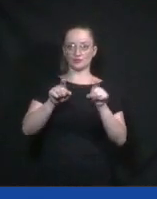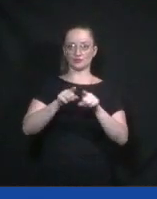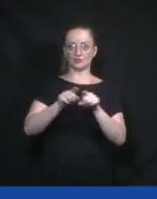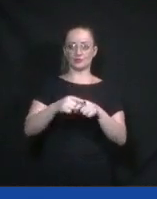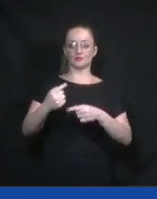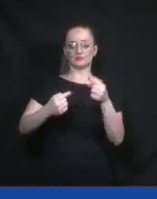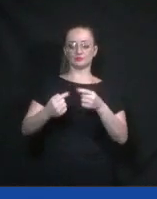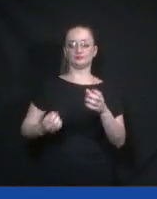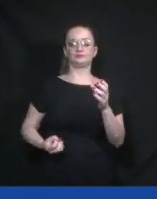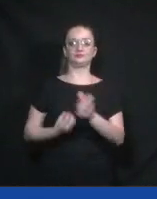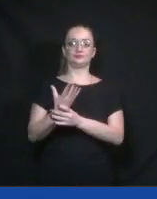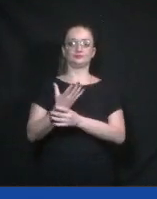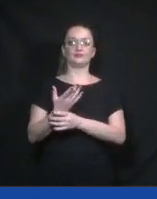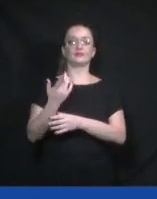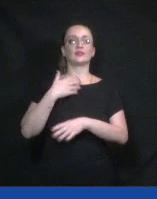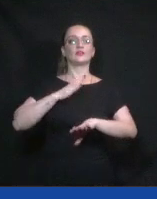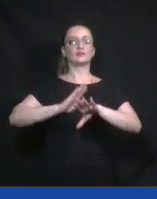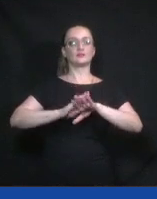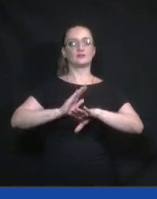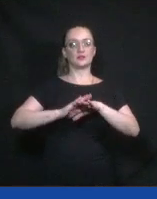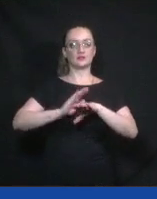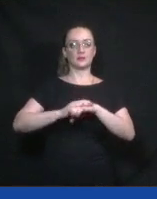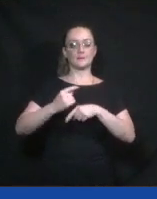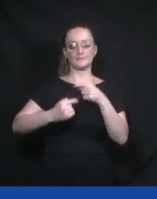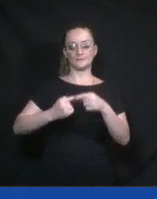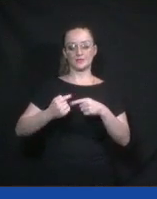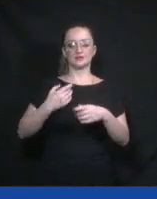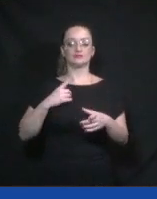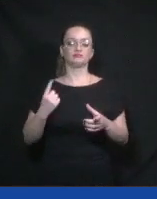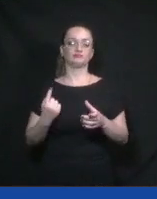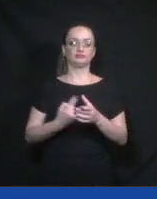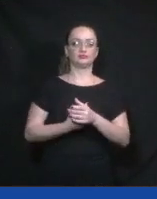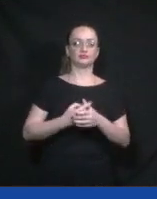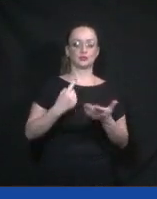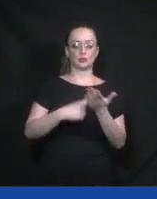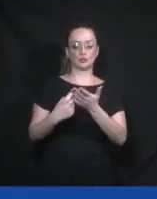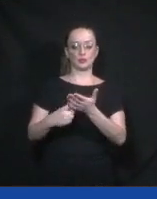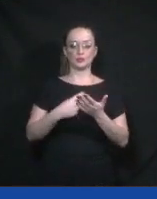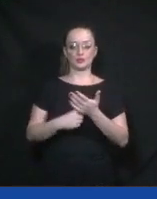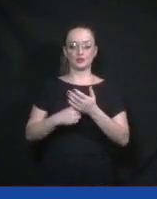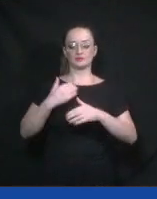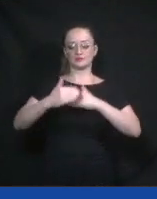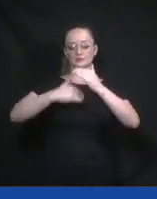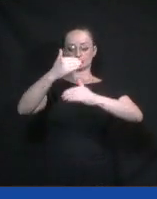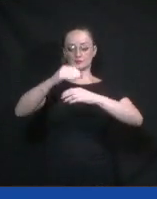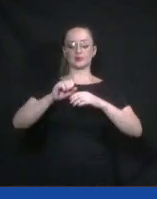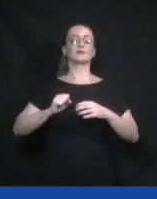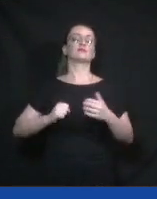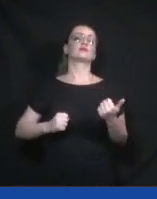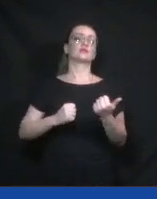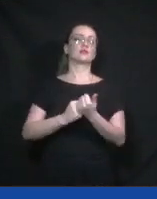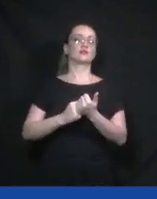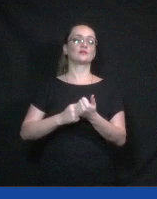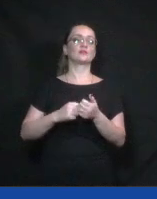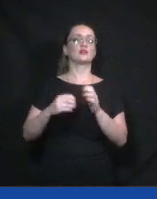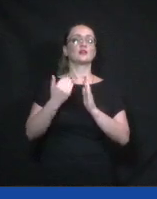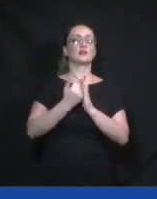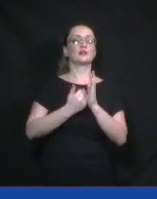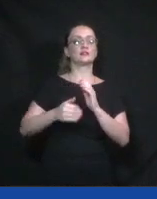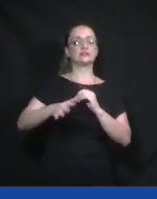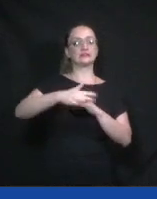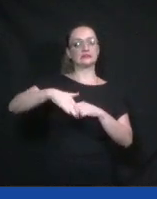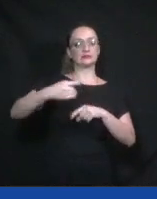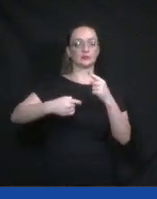produzidas e disseminar a introduzir o compromisso com o desenvolvimento sustentável na agenda desses políticos